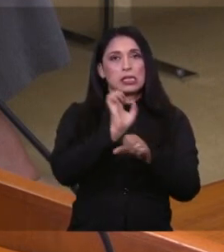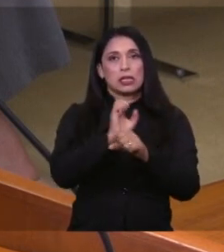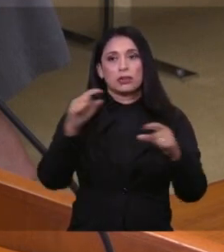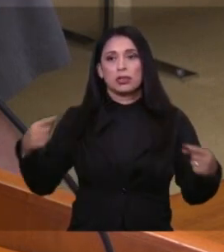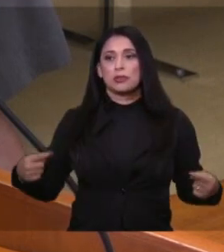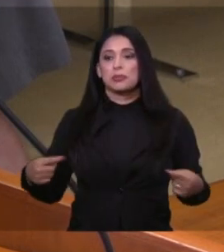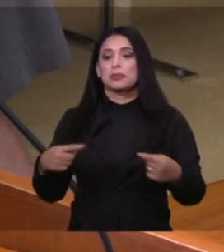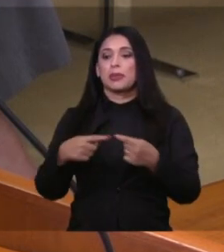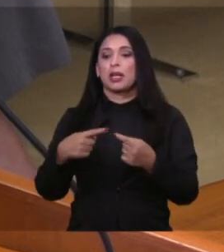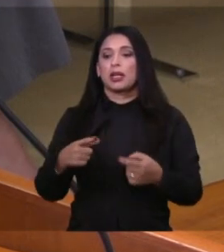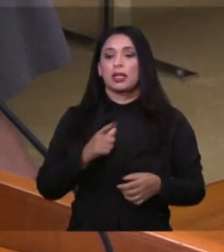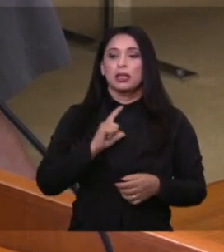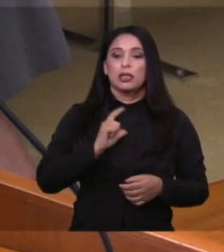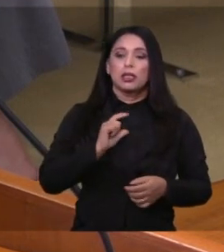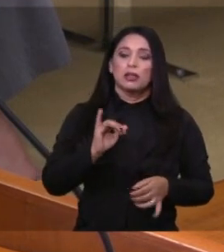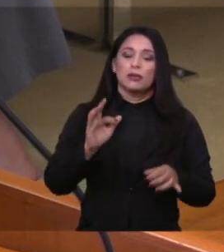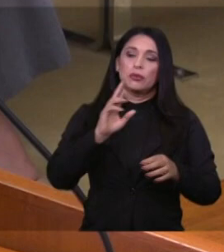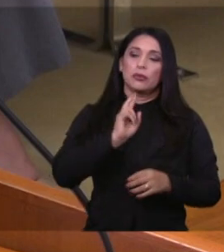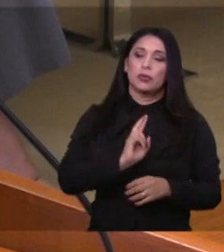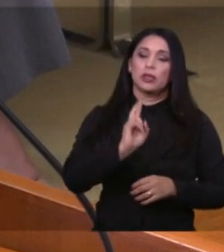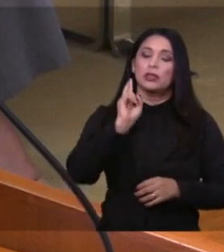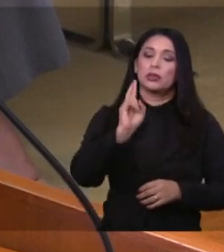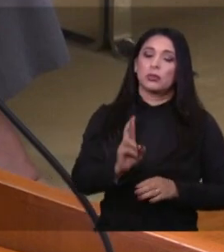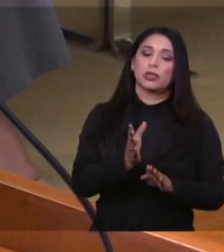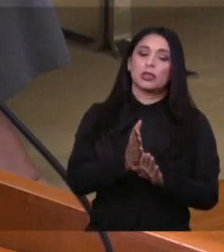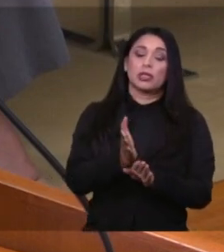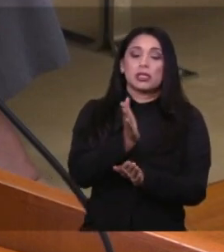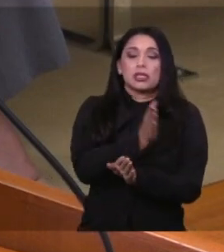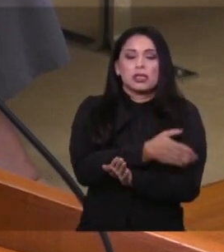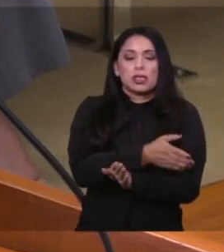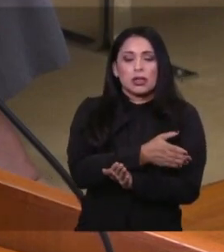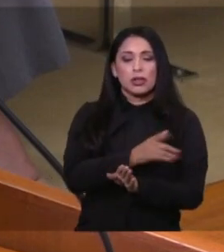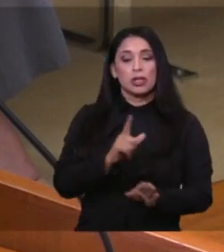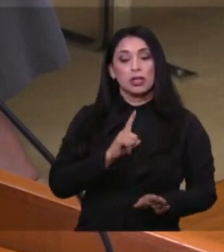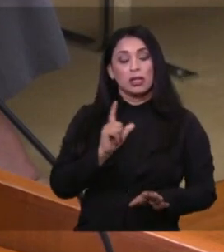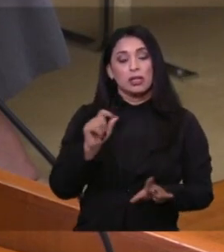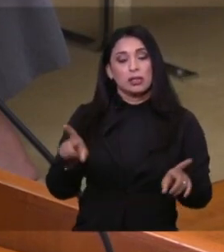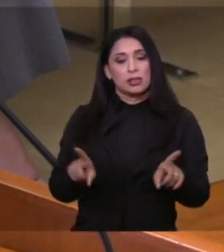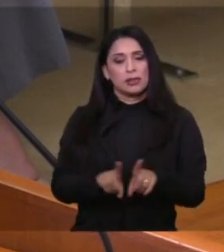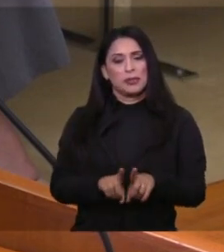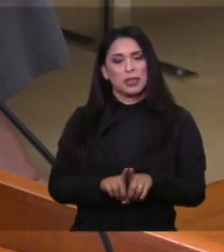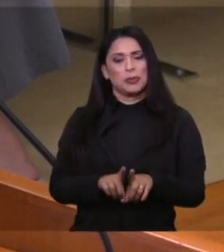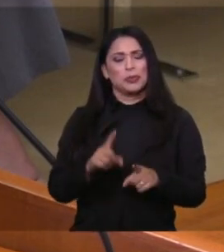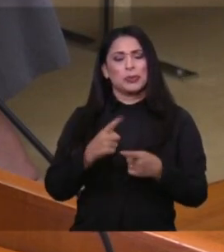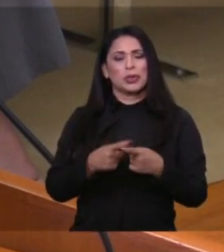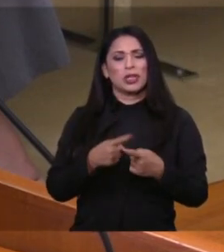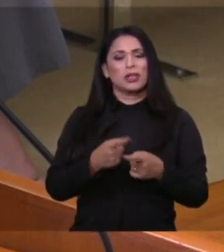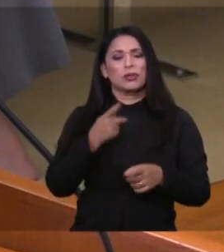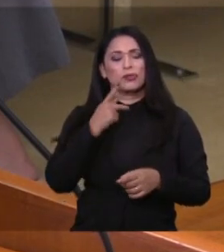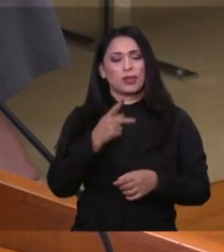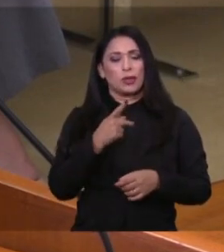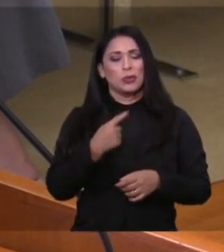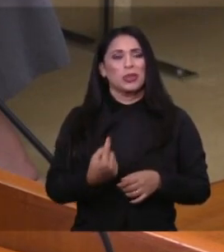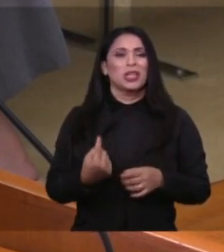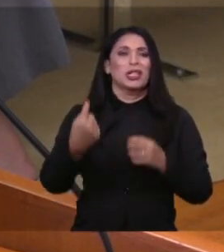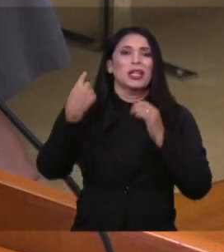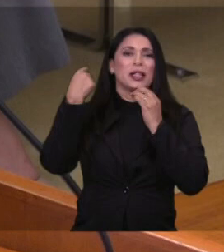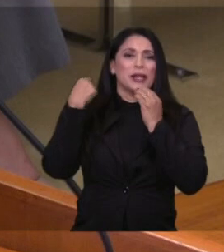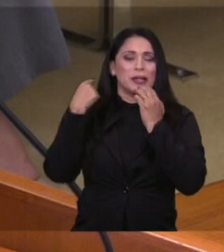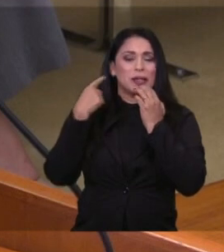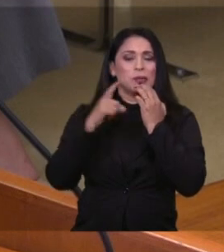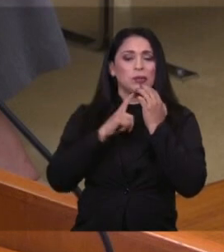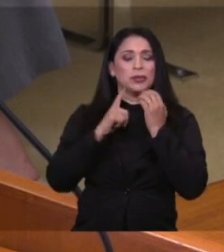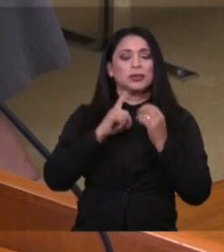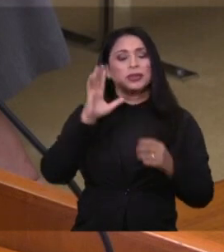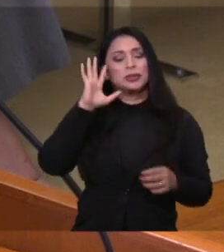forneceu uma resposta quanto às anterioridades. Por que é que eu digo isso? Naquela hipótese, expressamente, se consignou